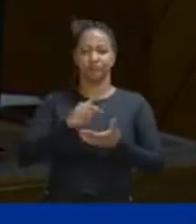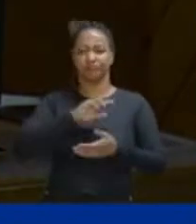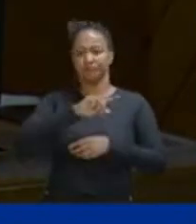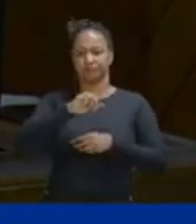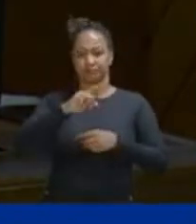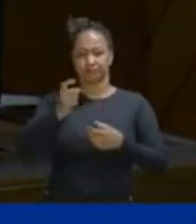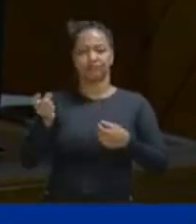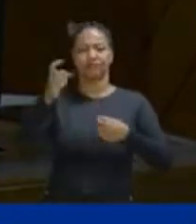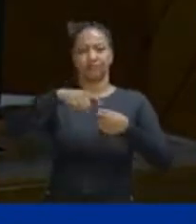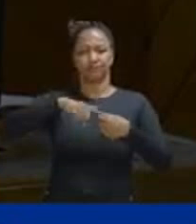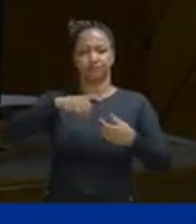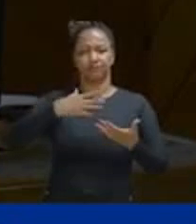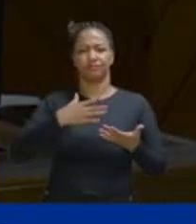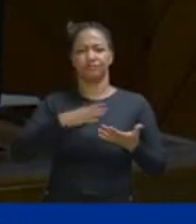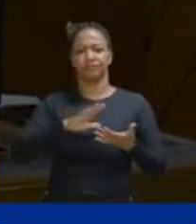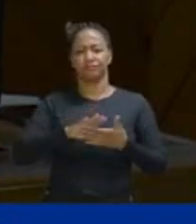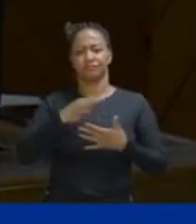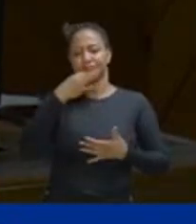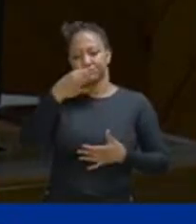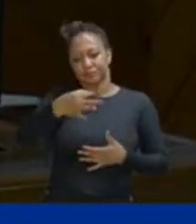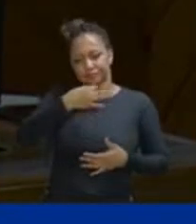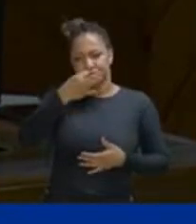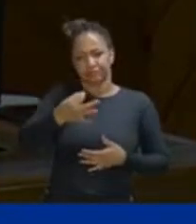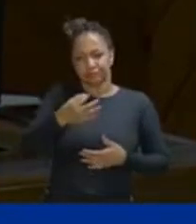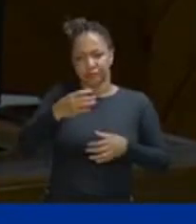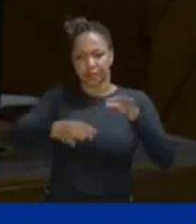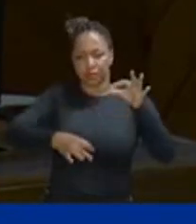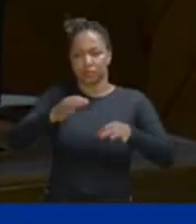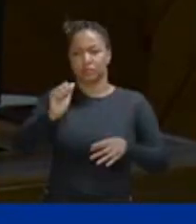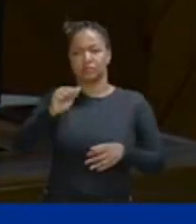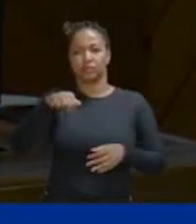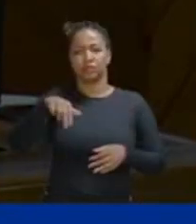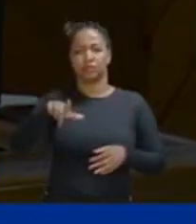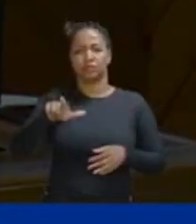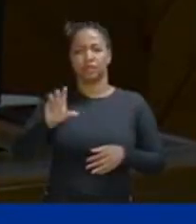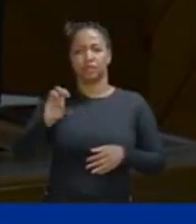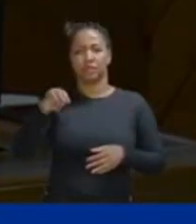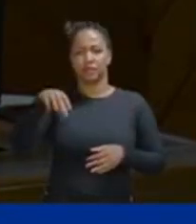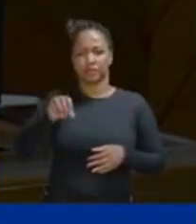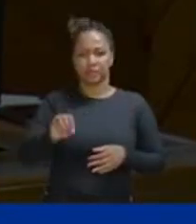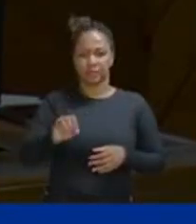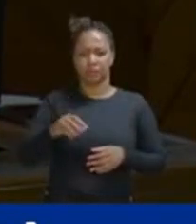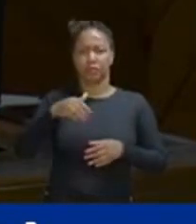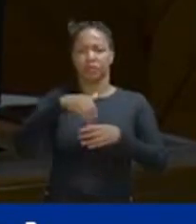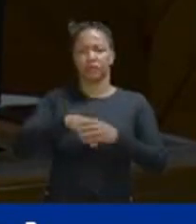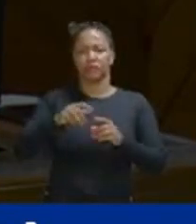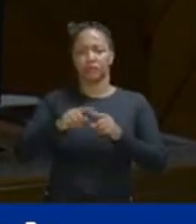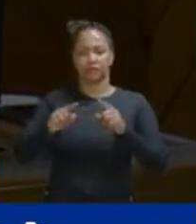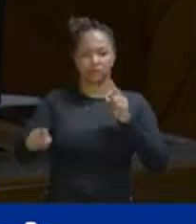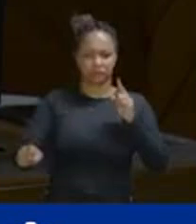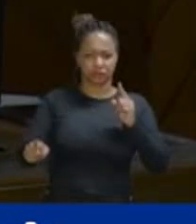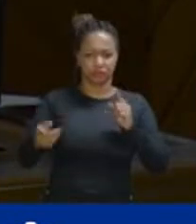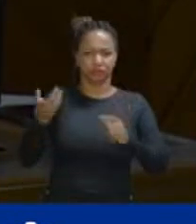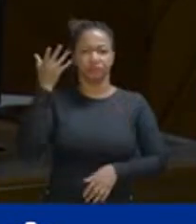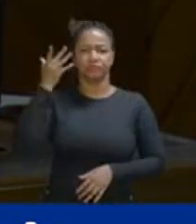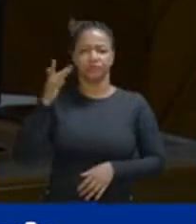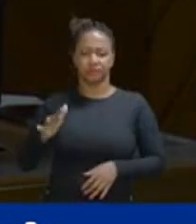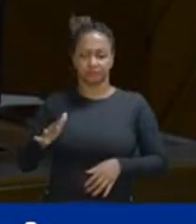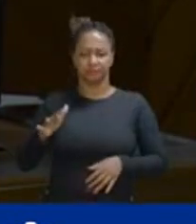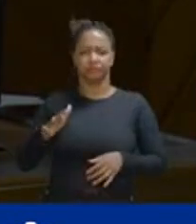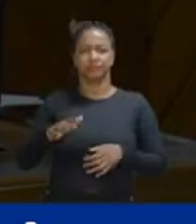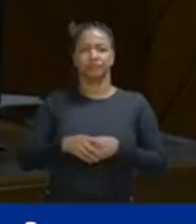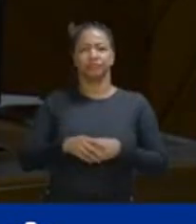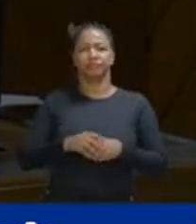na interpretação que eu e o juiz Anselmo estamos dando no voto divergente, naturalmente leva ao efeito